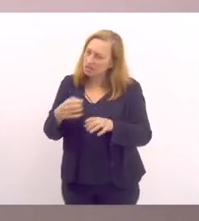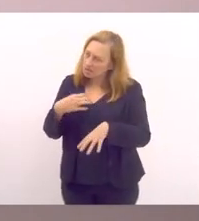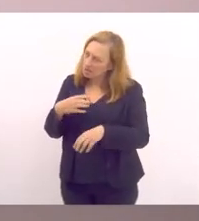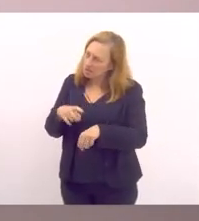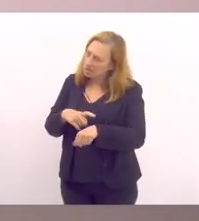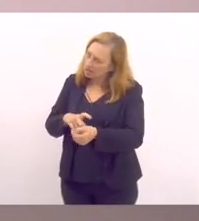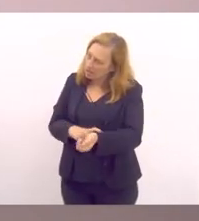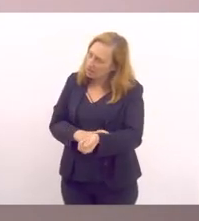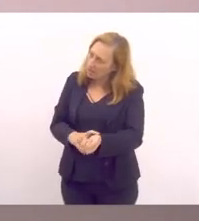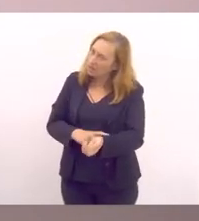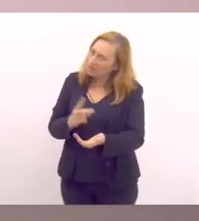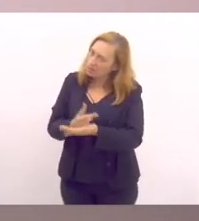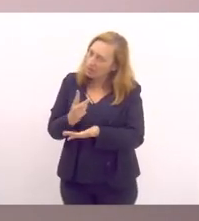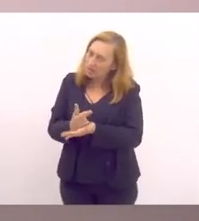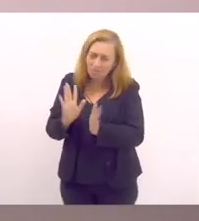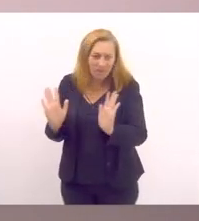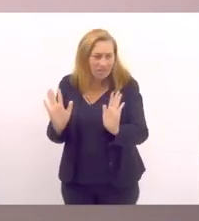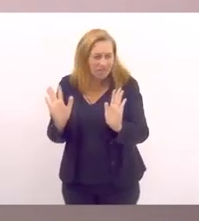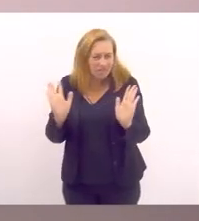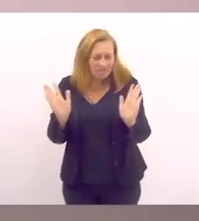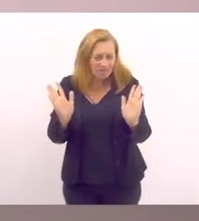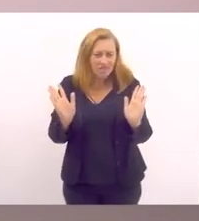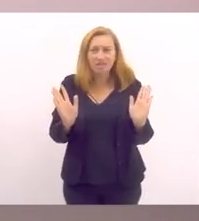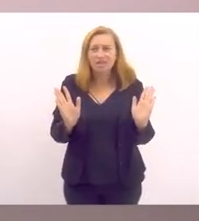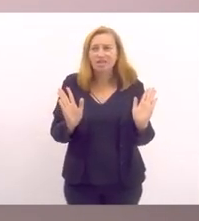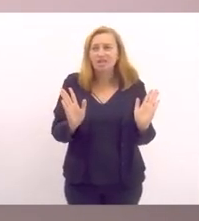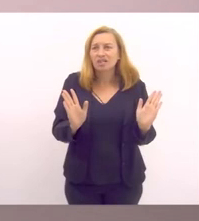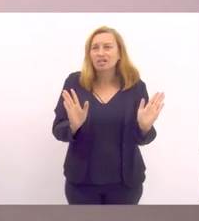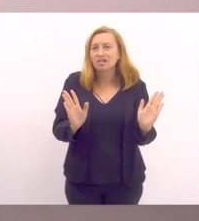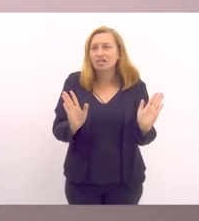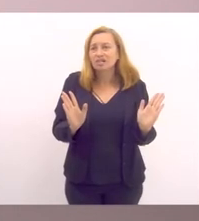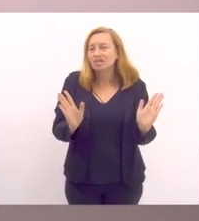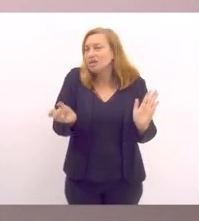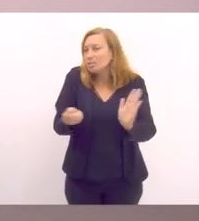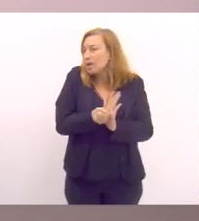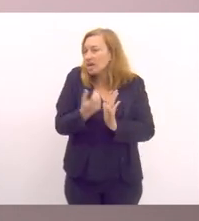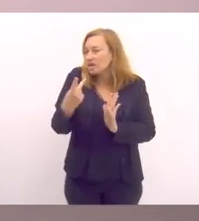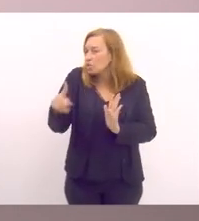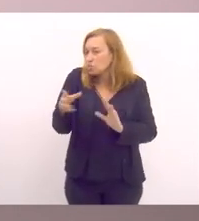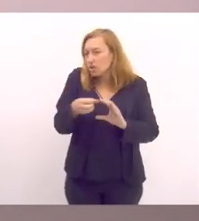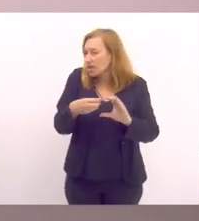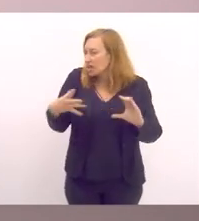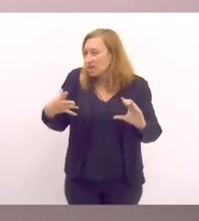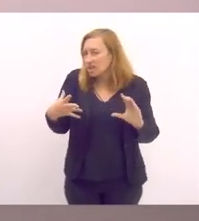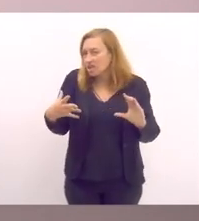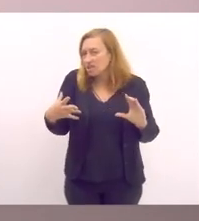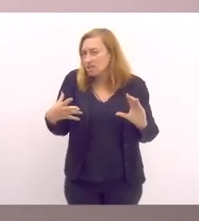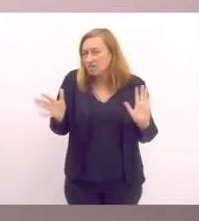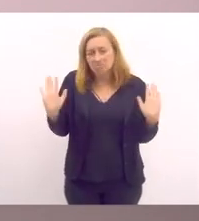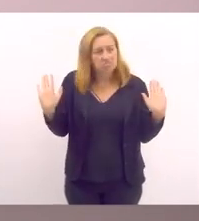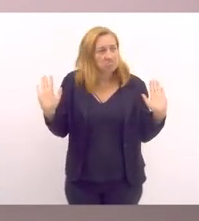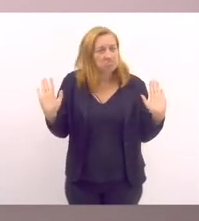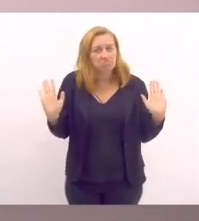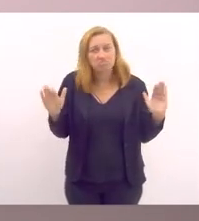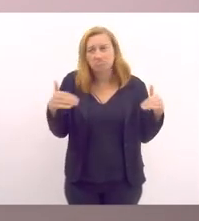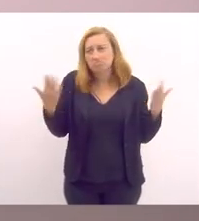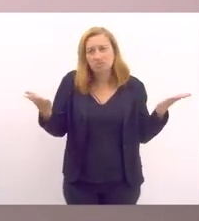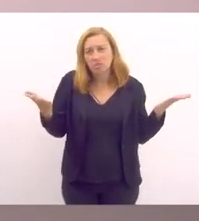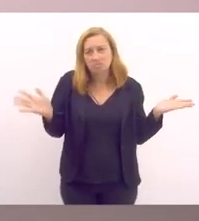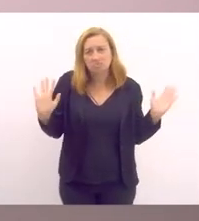Então, gente, mas isso não é defeito. Isso aí é bom. Isso é uma marca da sua característica. É a sua característica. Então,